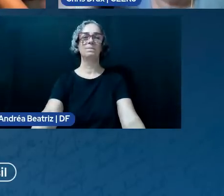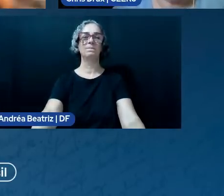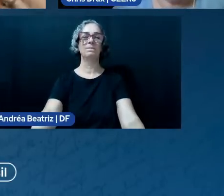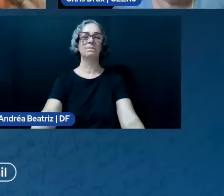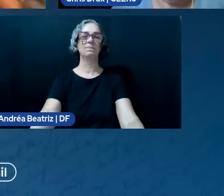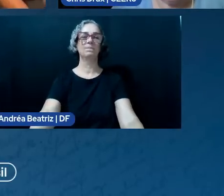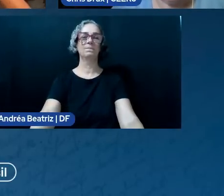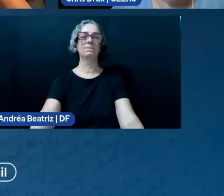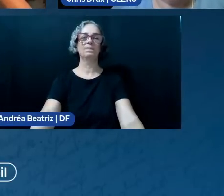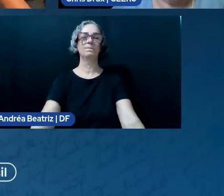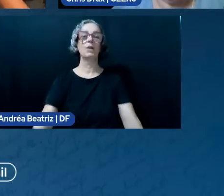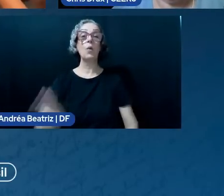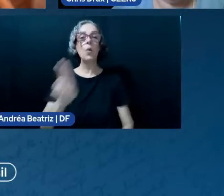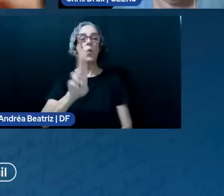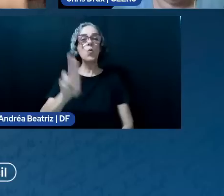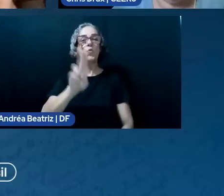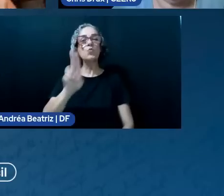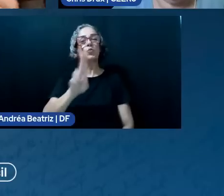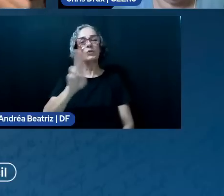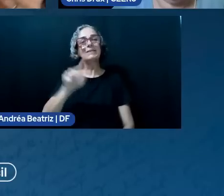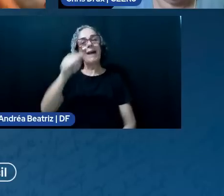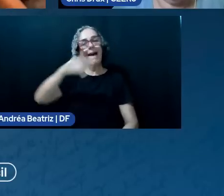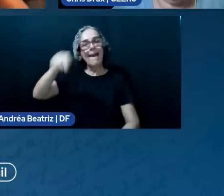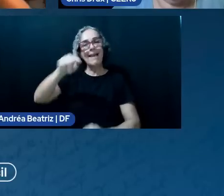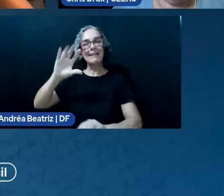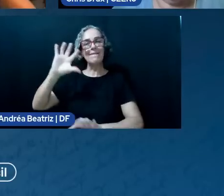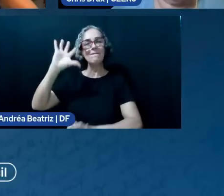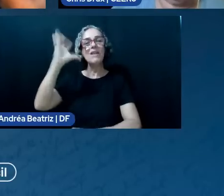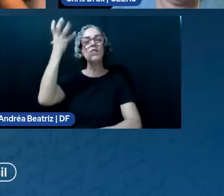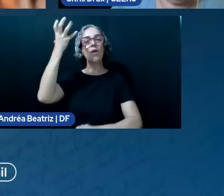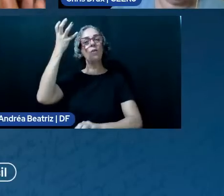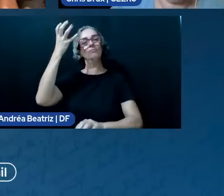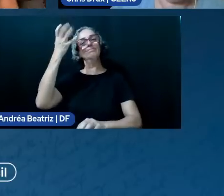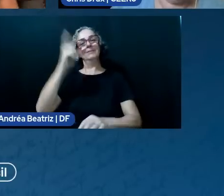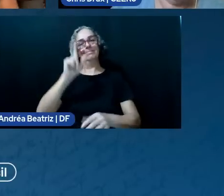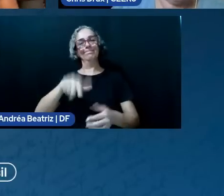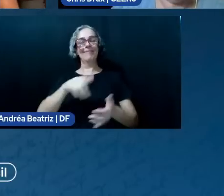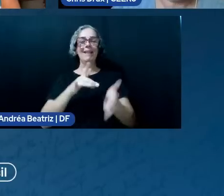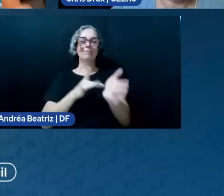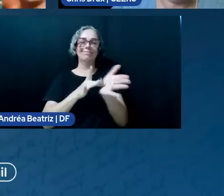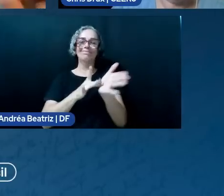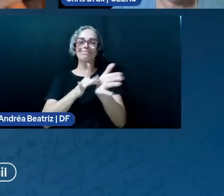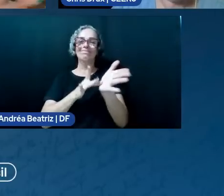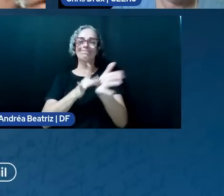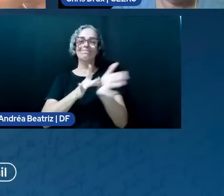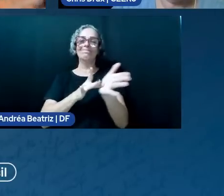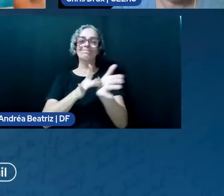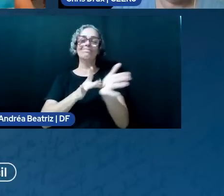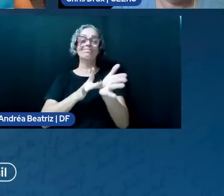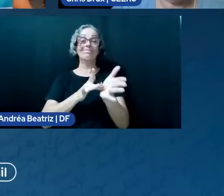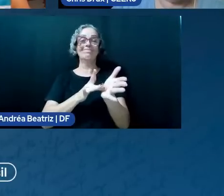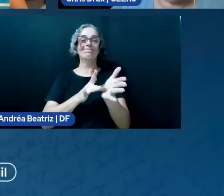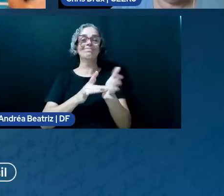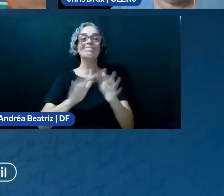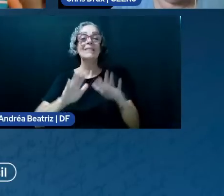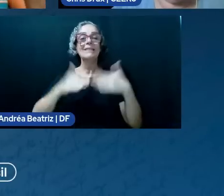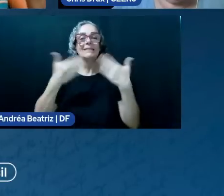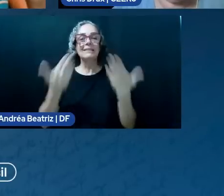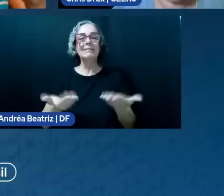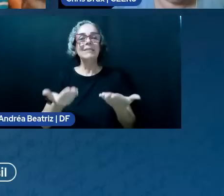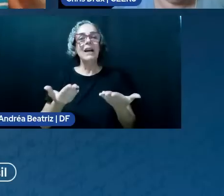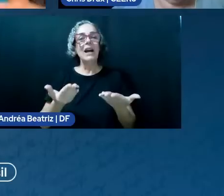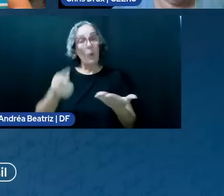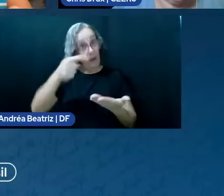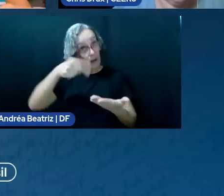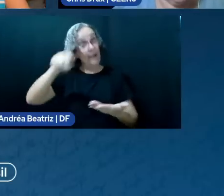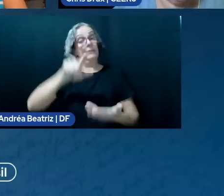utilizados como fraude, ou seja, serem criados de forma fraudulenta. Mas eles existem e